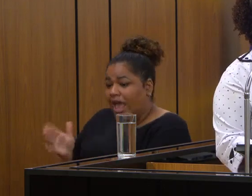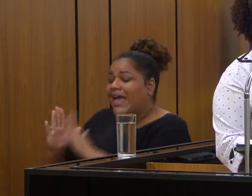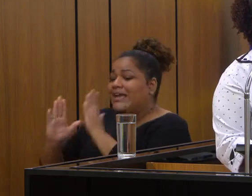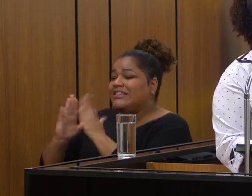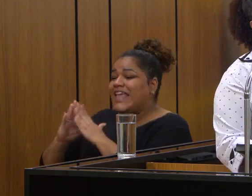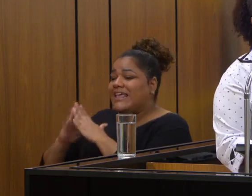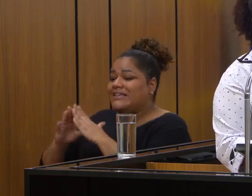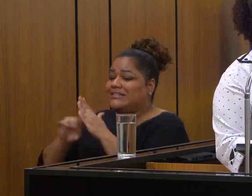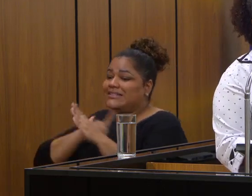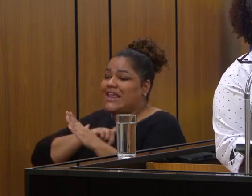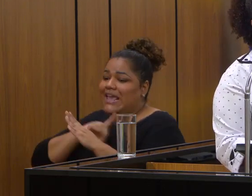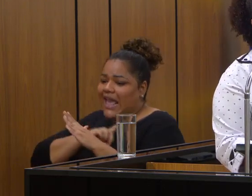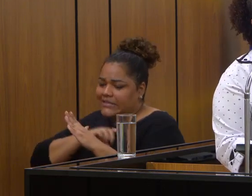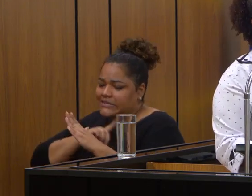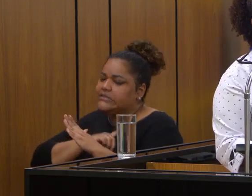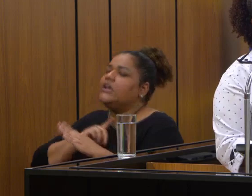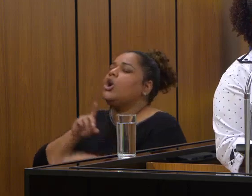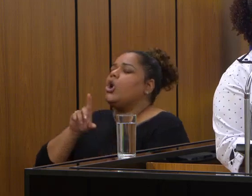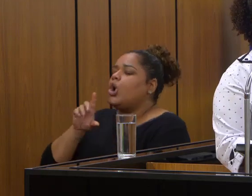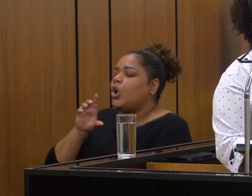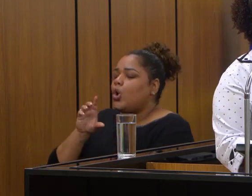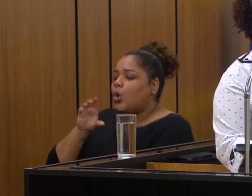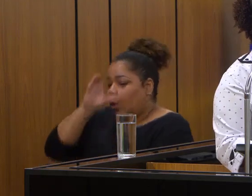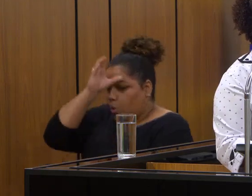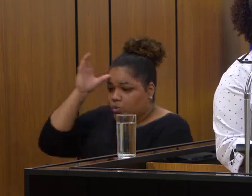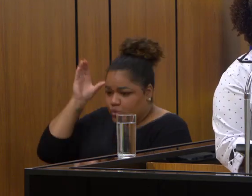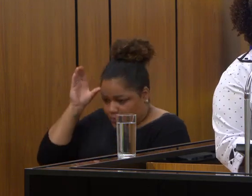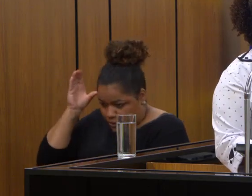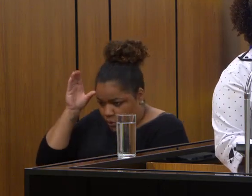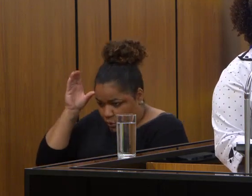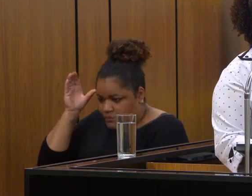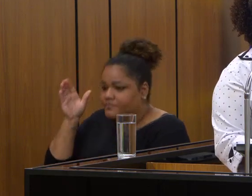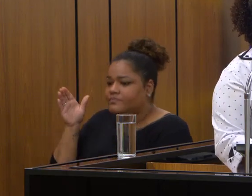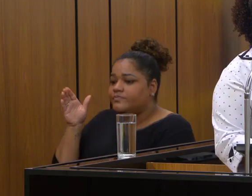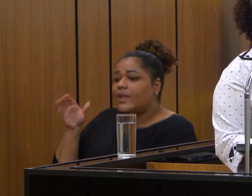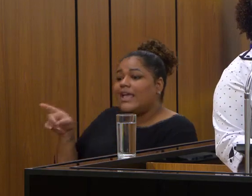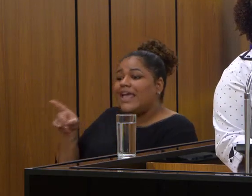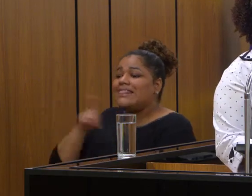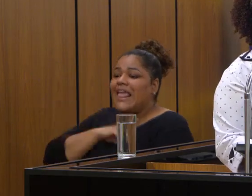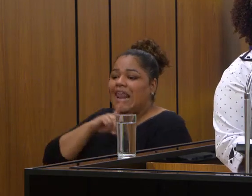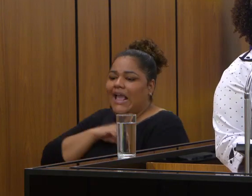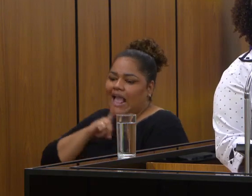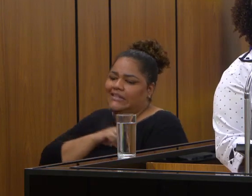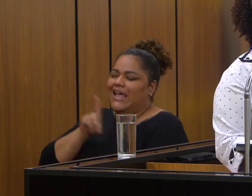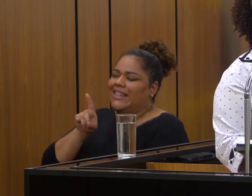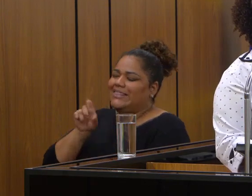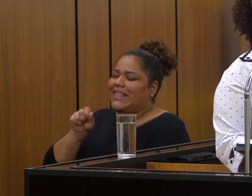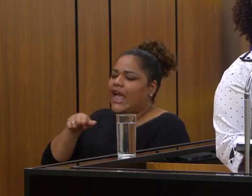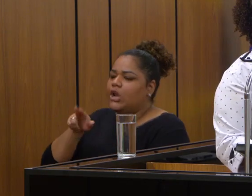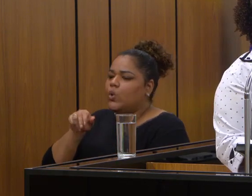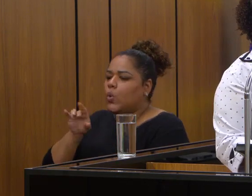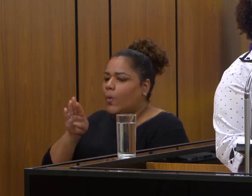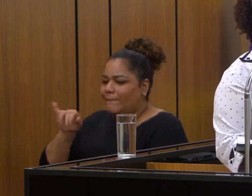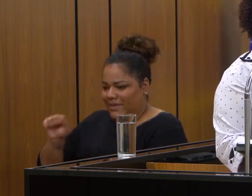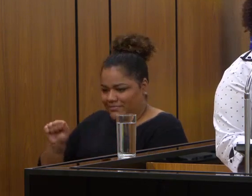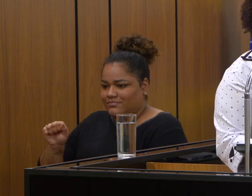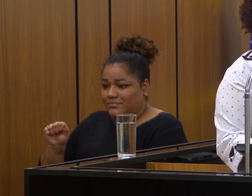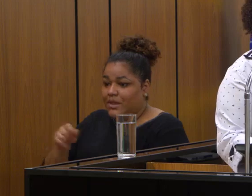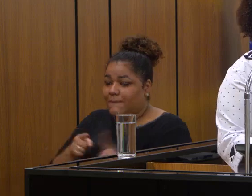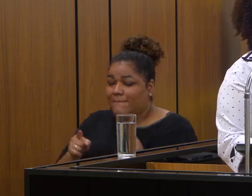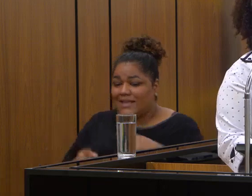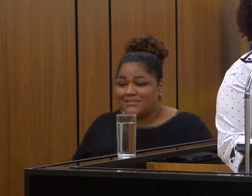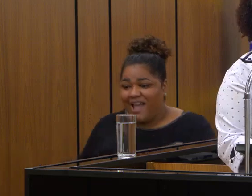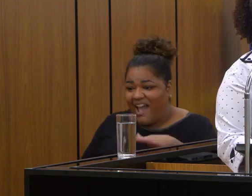como a delegada da Núbia já relatou mas na área civil não estamos